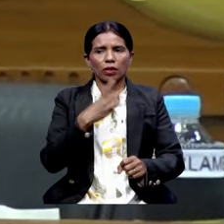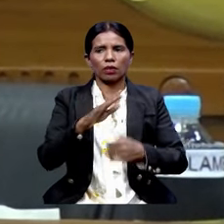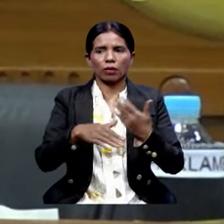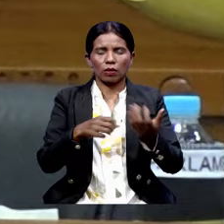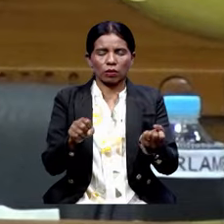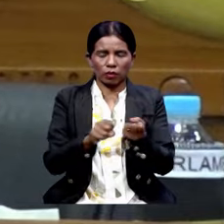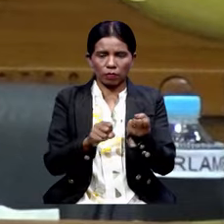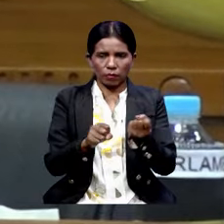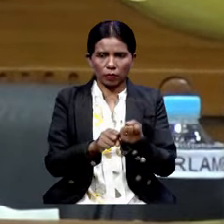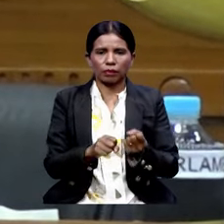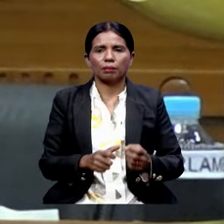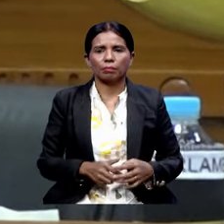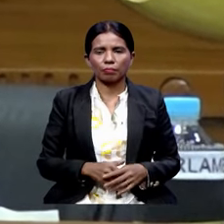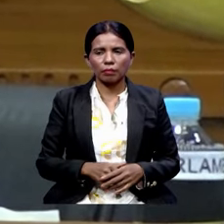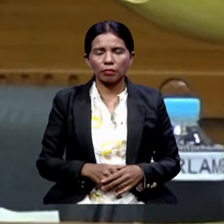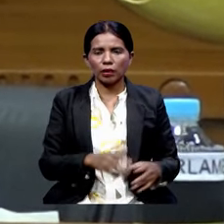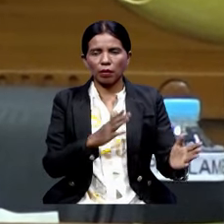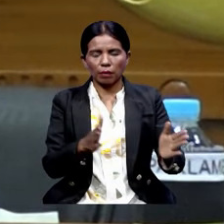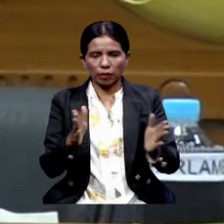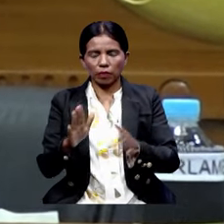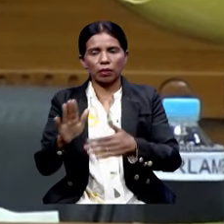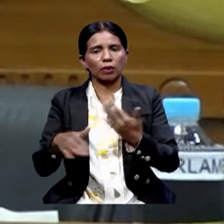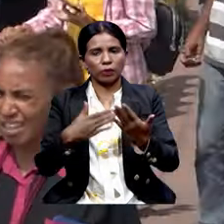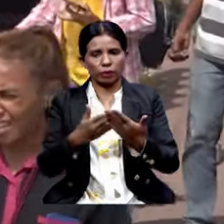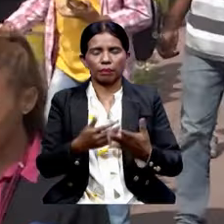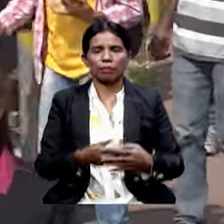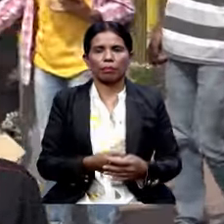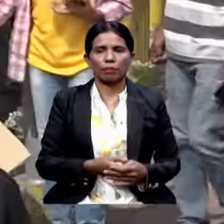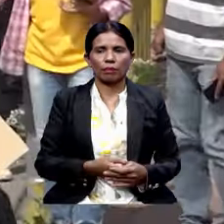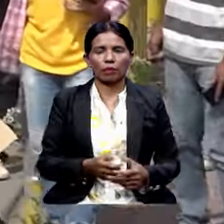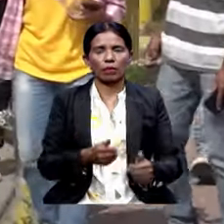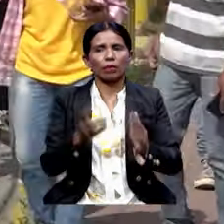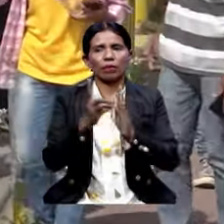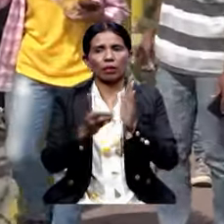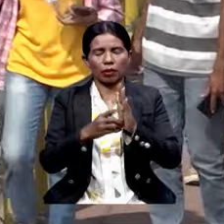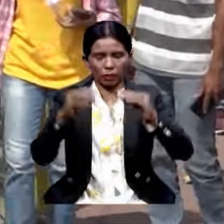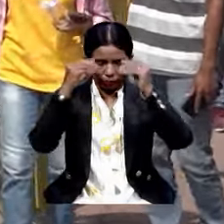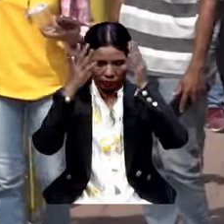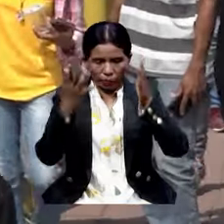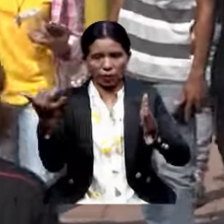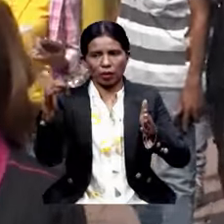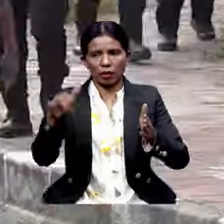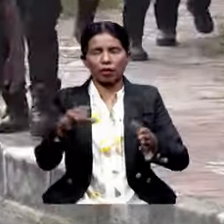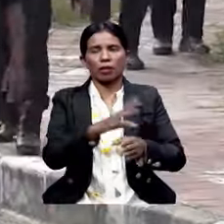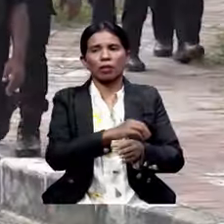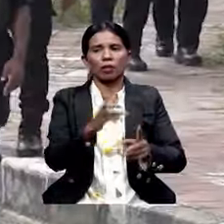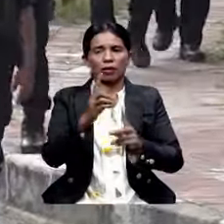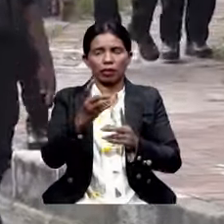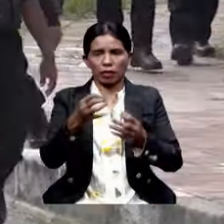kontribui ba prosesir ne toma. Tu irarus profesor kontratado nebe kontratu termina ya fulan